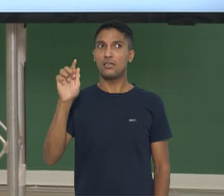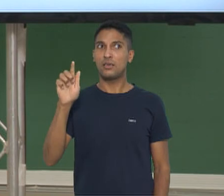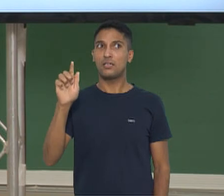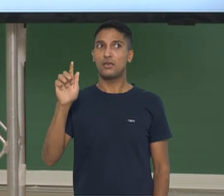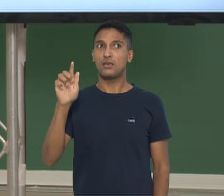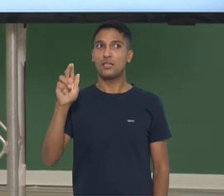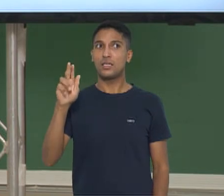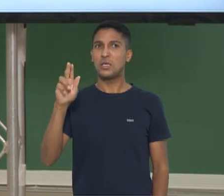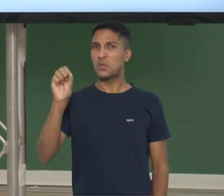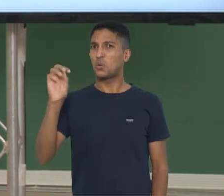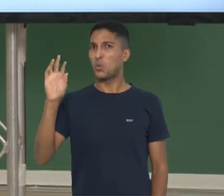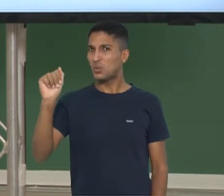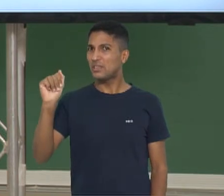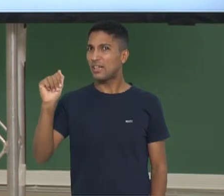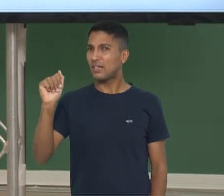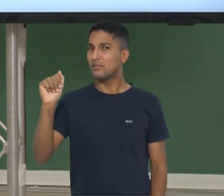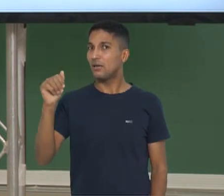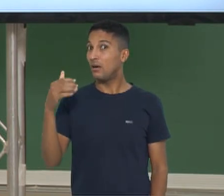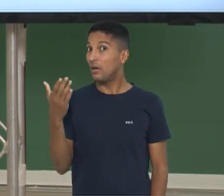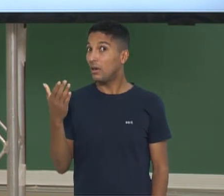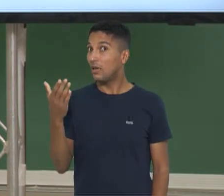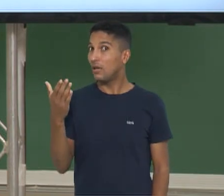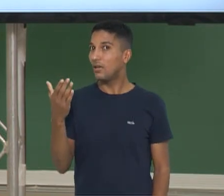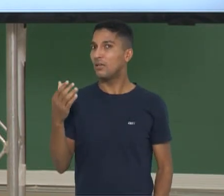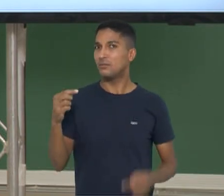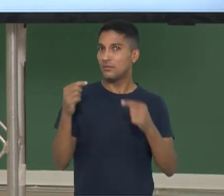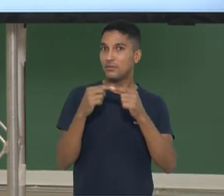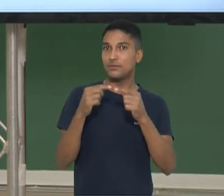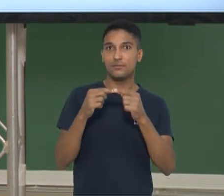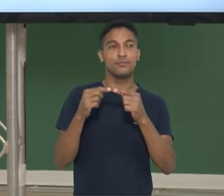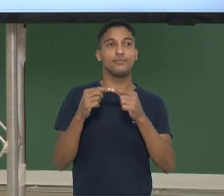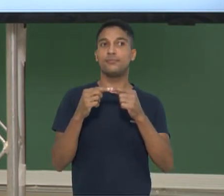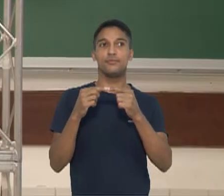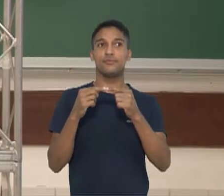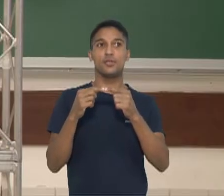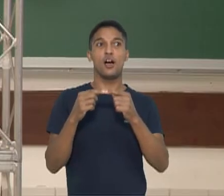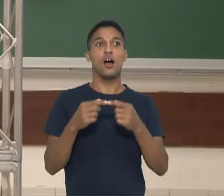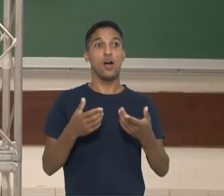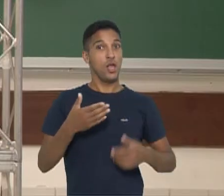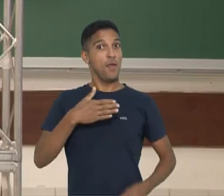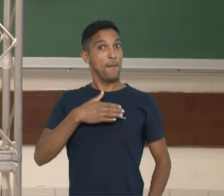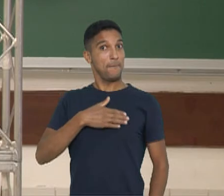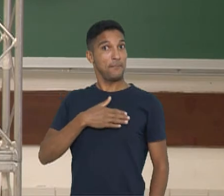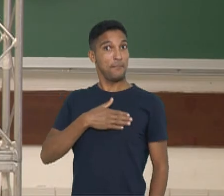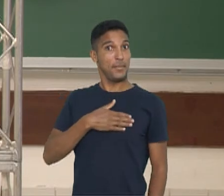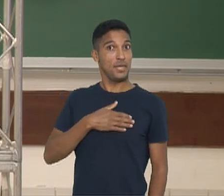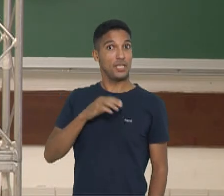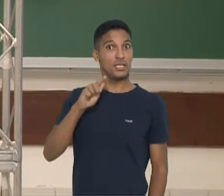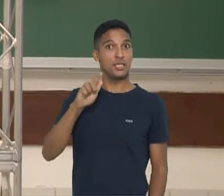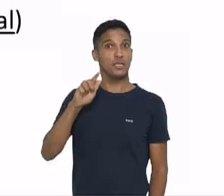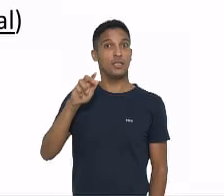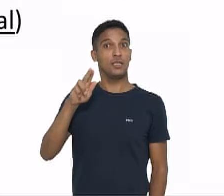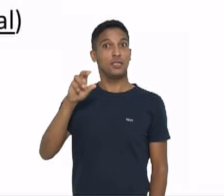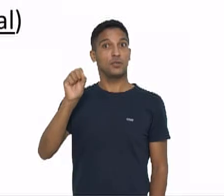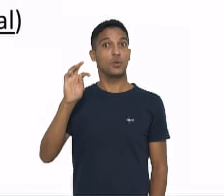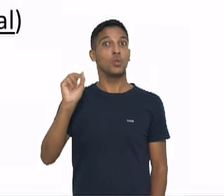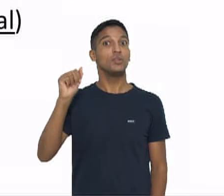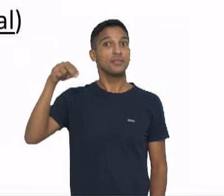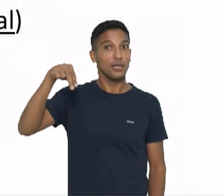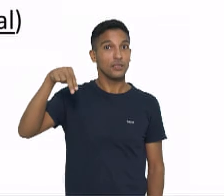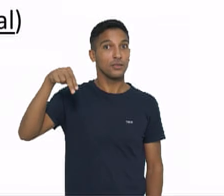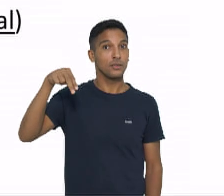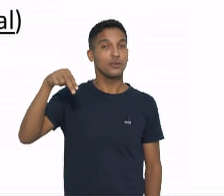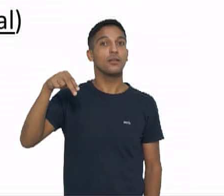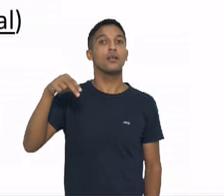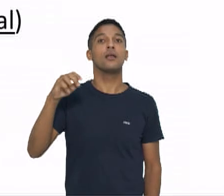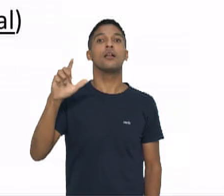gustan los colores dessa obra de arte. Agora sim, correto, né? Então, as duas ficaram